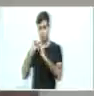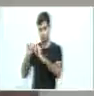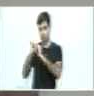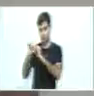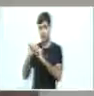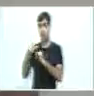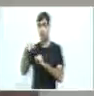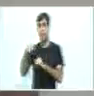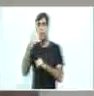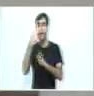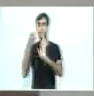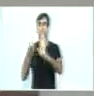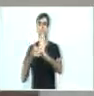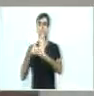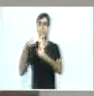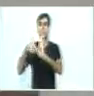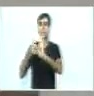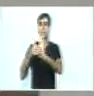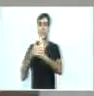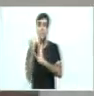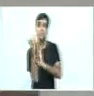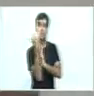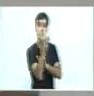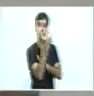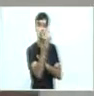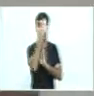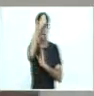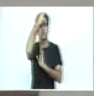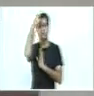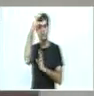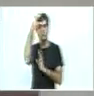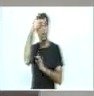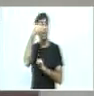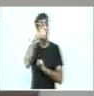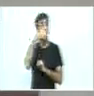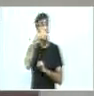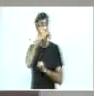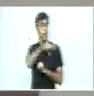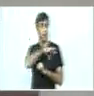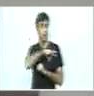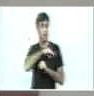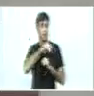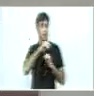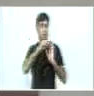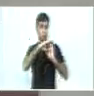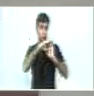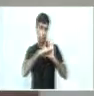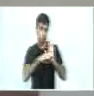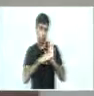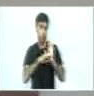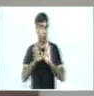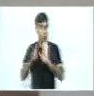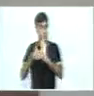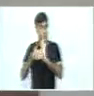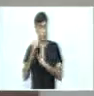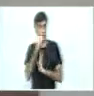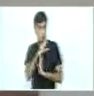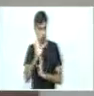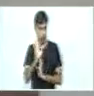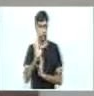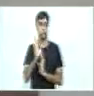está fazendo uma proposta para o Executivo, que é de pegar o plano de cargos e salário, pelo menos a proposta